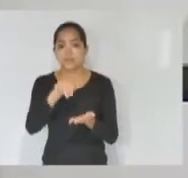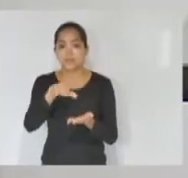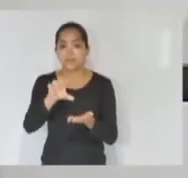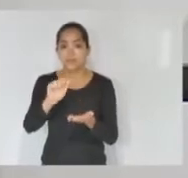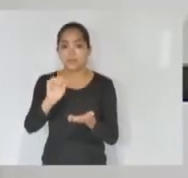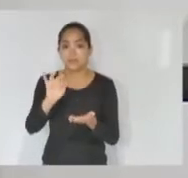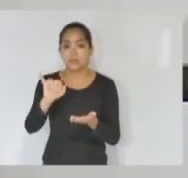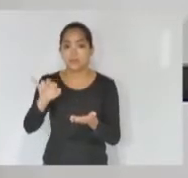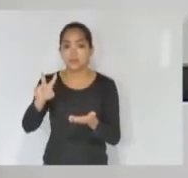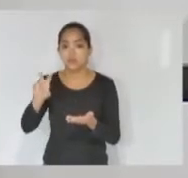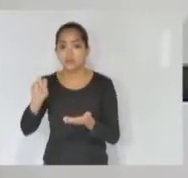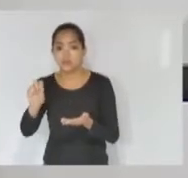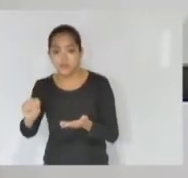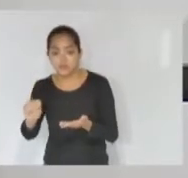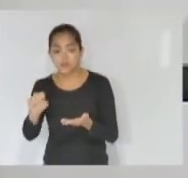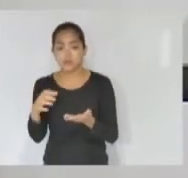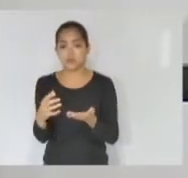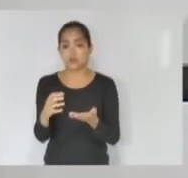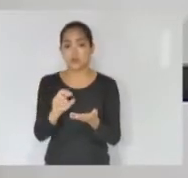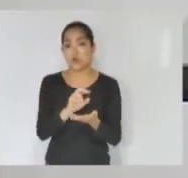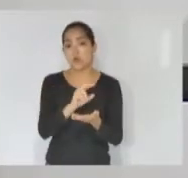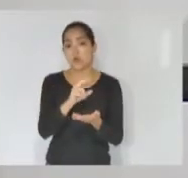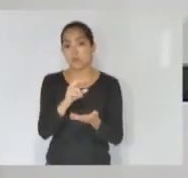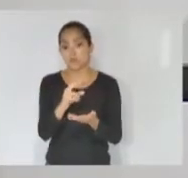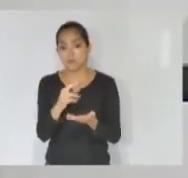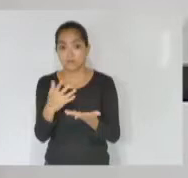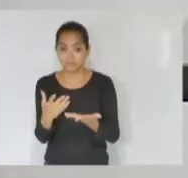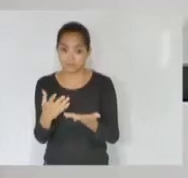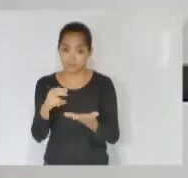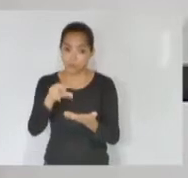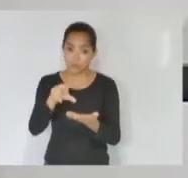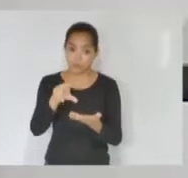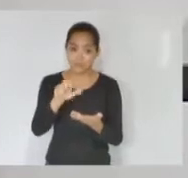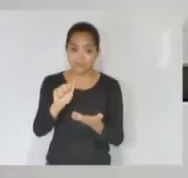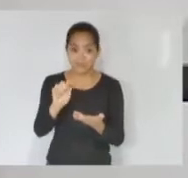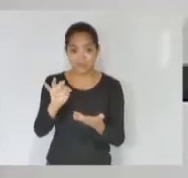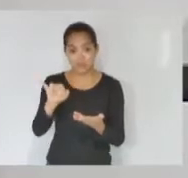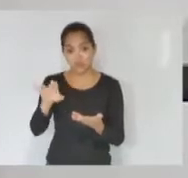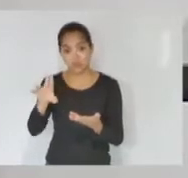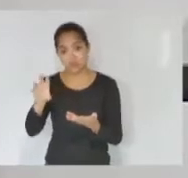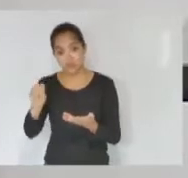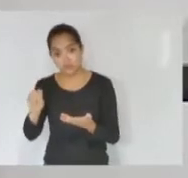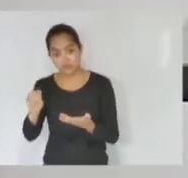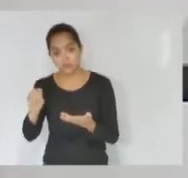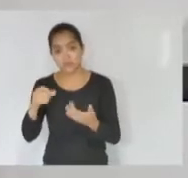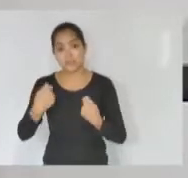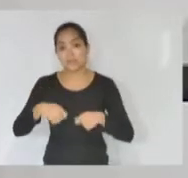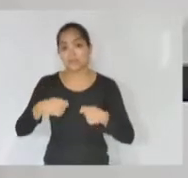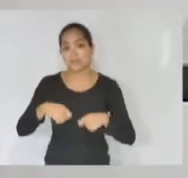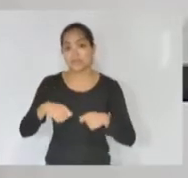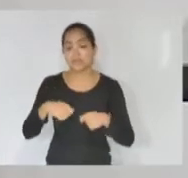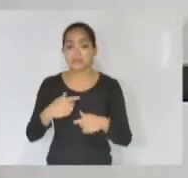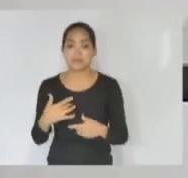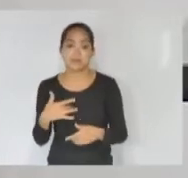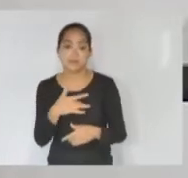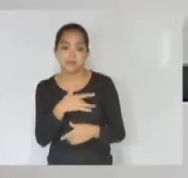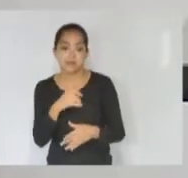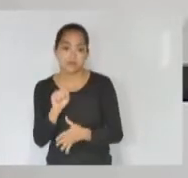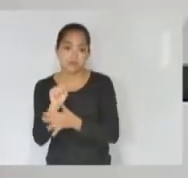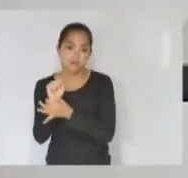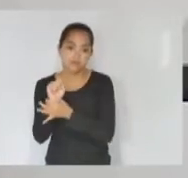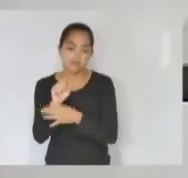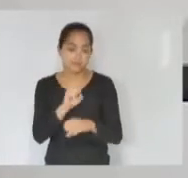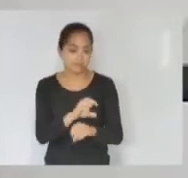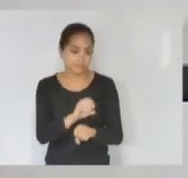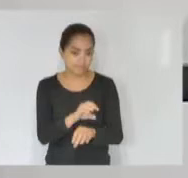que nós investimos com os nossos ativos, por exemplo, ou com quem precisa de saúde, segurança e educação,